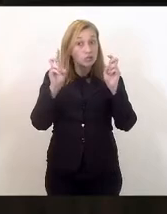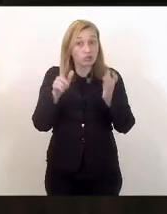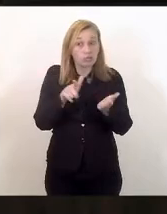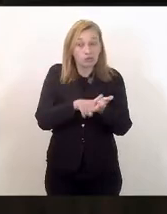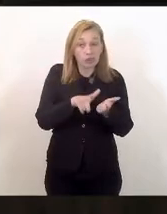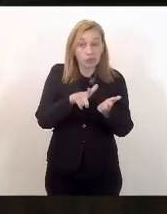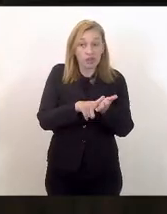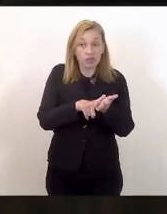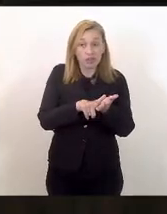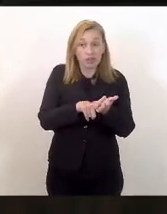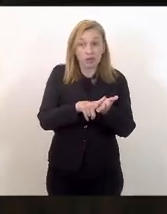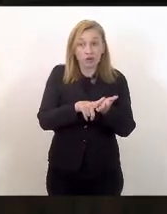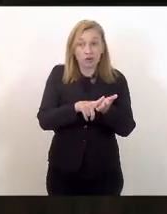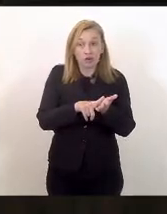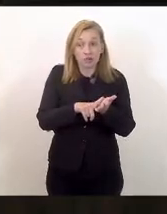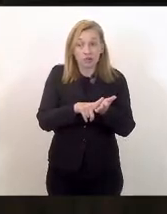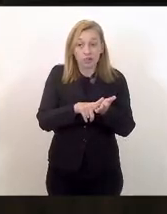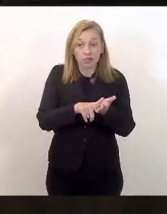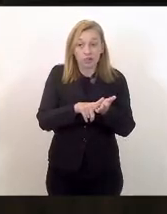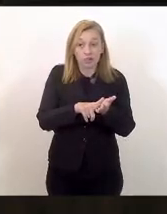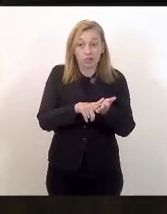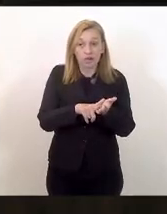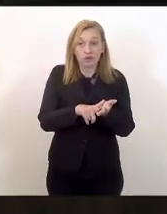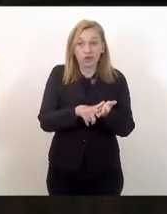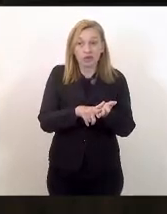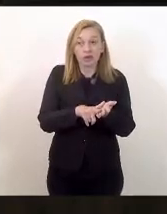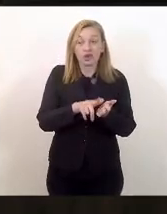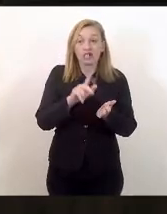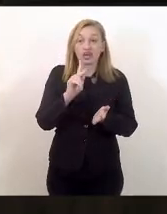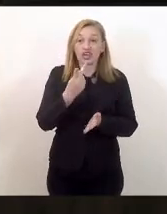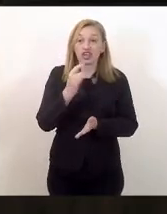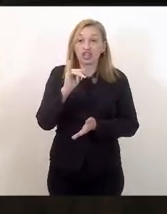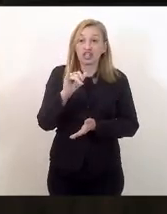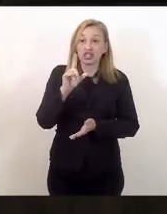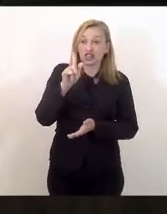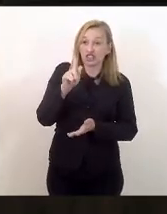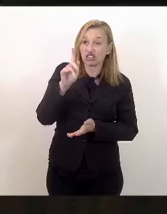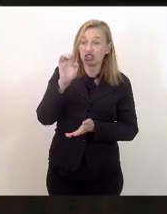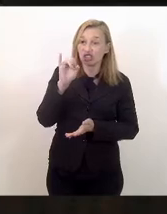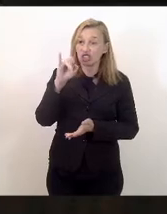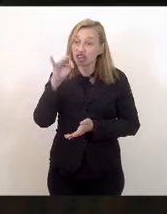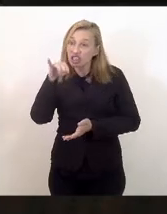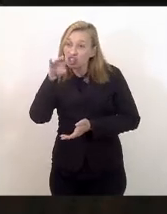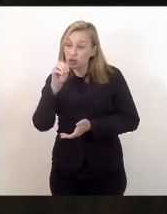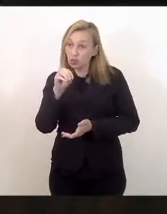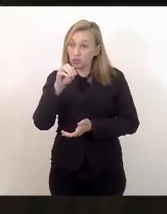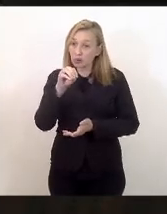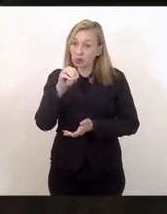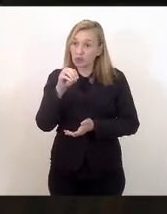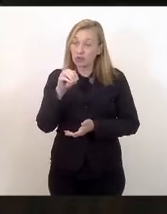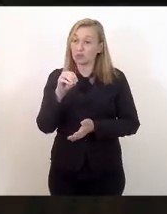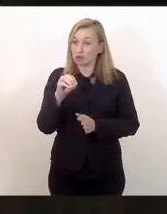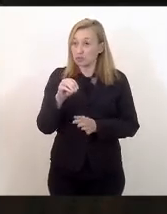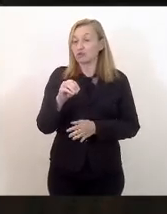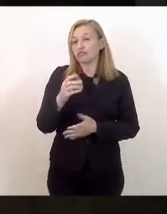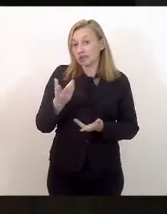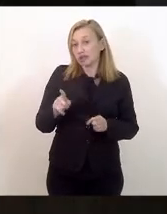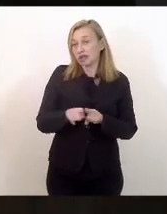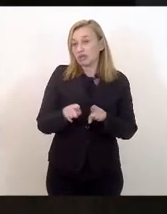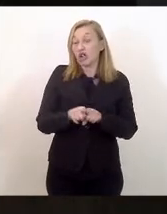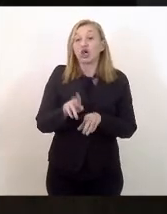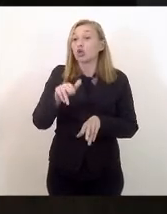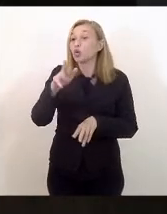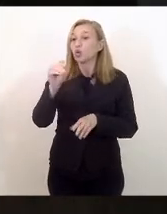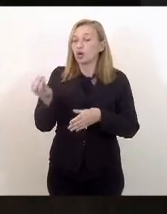higiênico. Não, tem um absurdo que o papel higiênico de folha dupla, que é o mais caro, tem benefício. O comum tem uma invasão tem. E não, nunca colocaram na